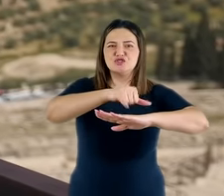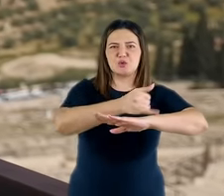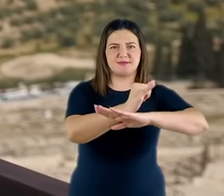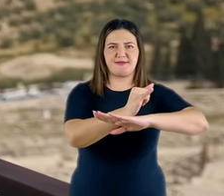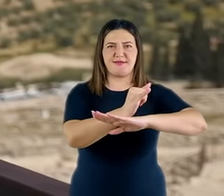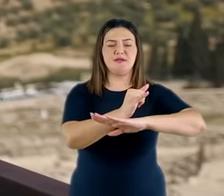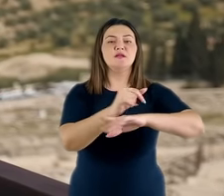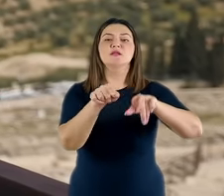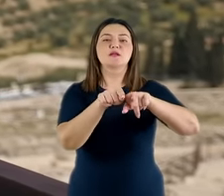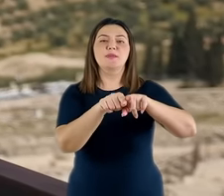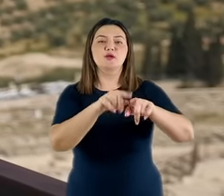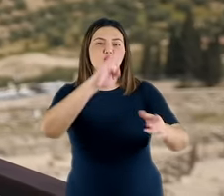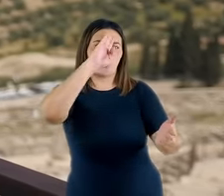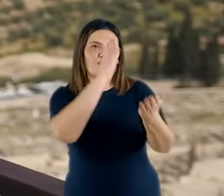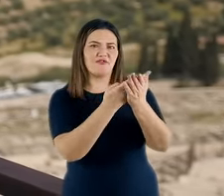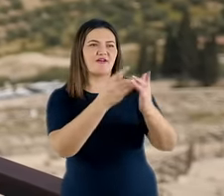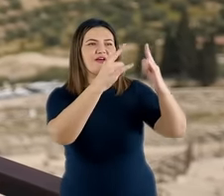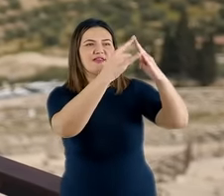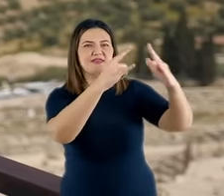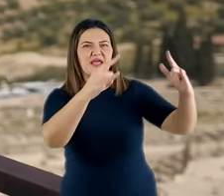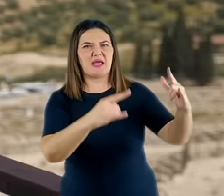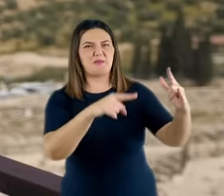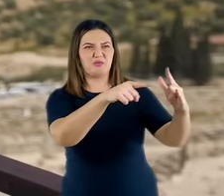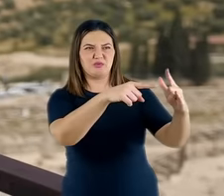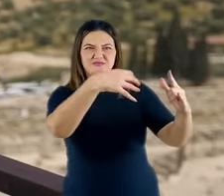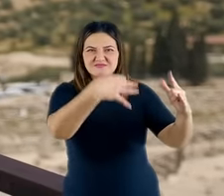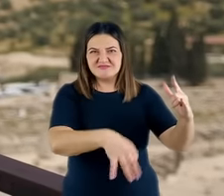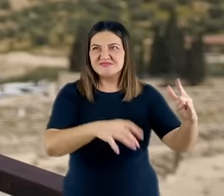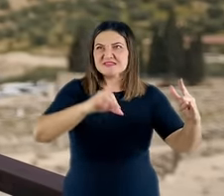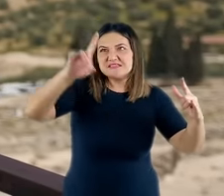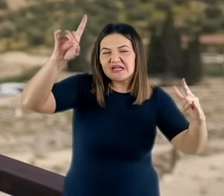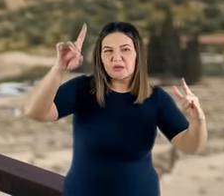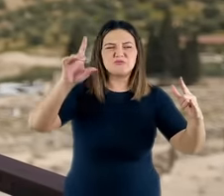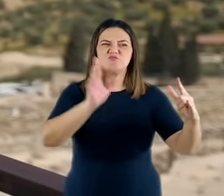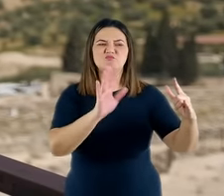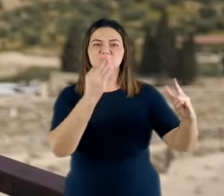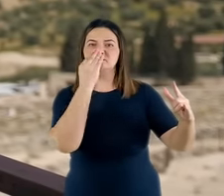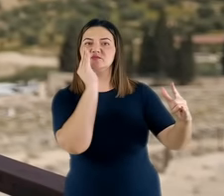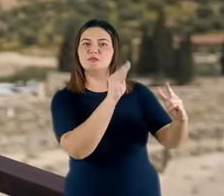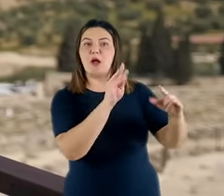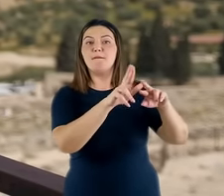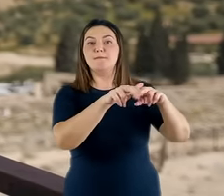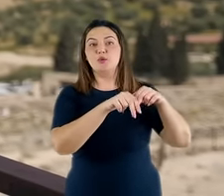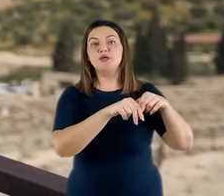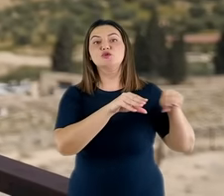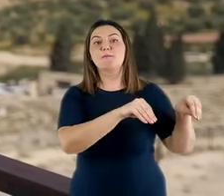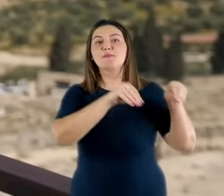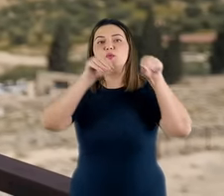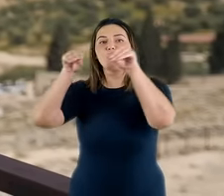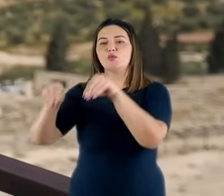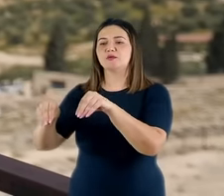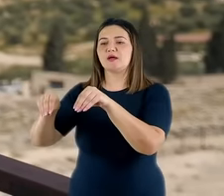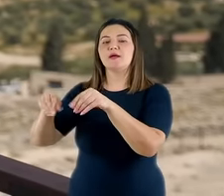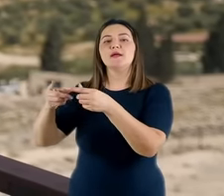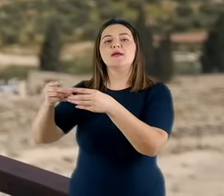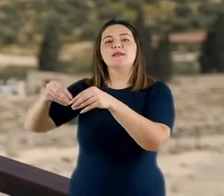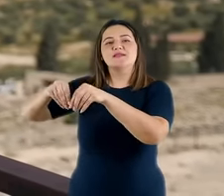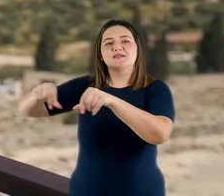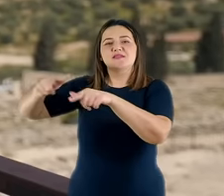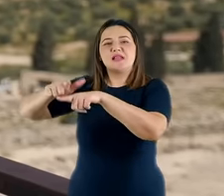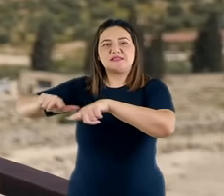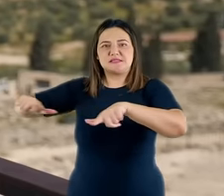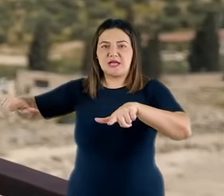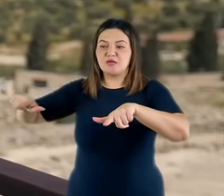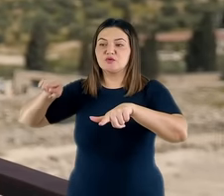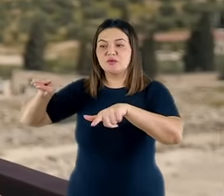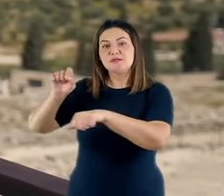cerrada em relação ao templo, acreditavam que o templo estava perdido, apostatado e preferiam se preparar